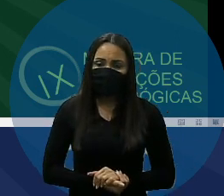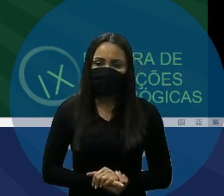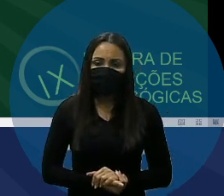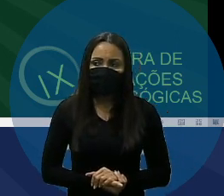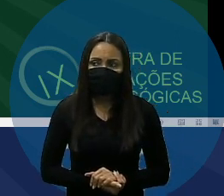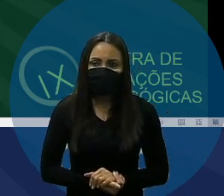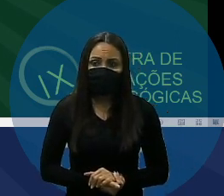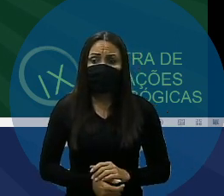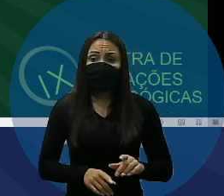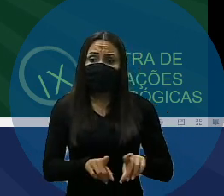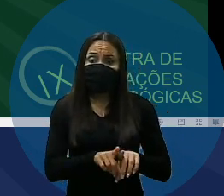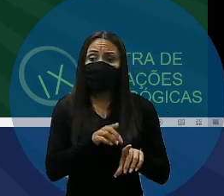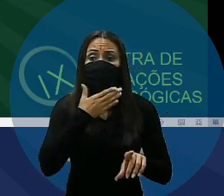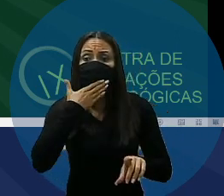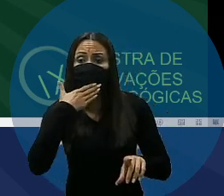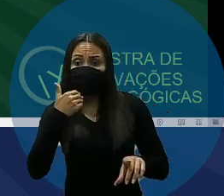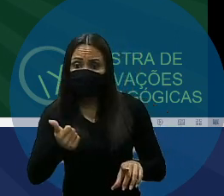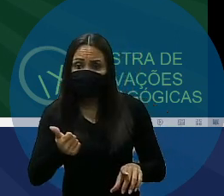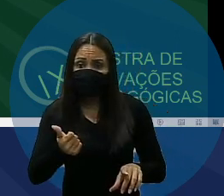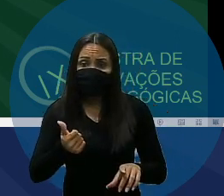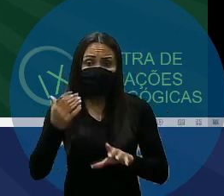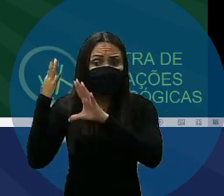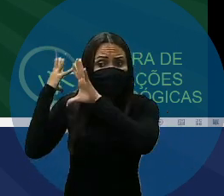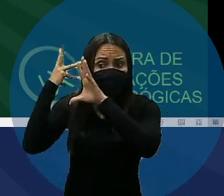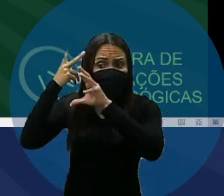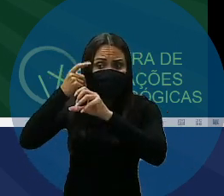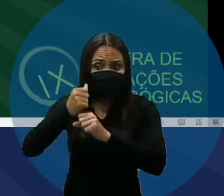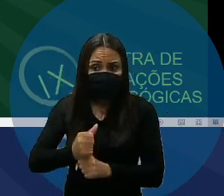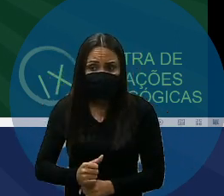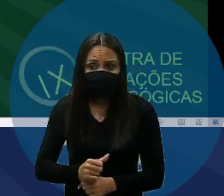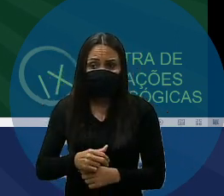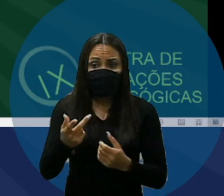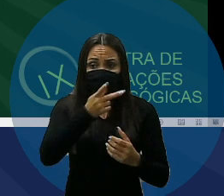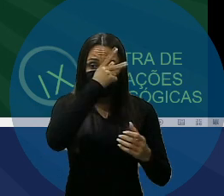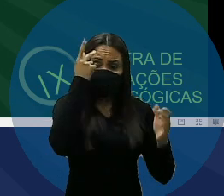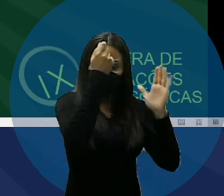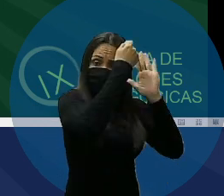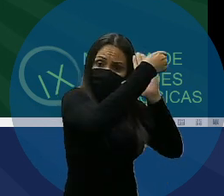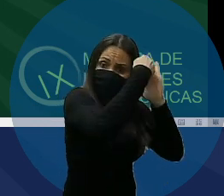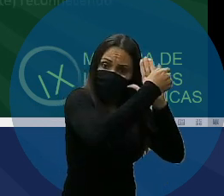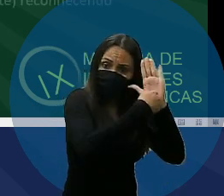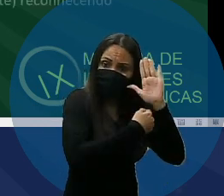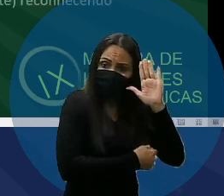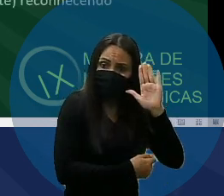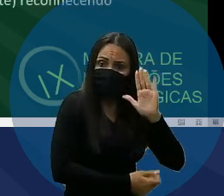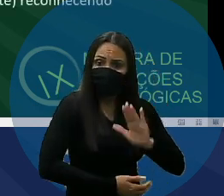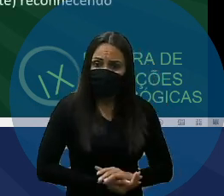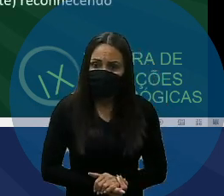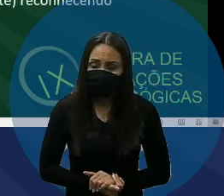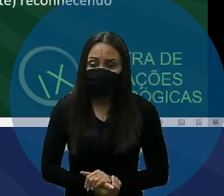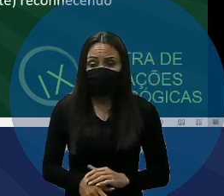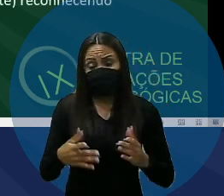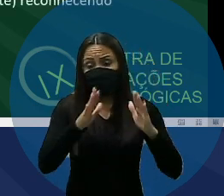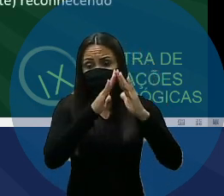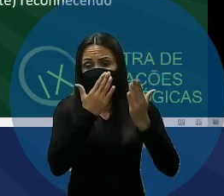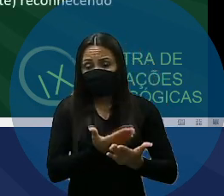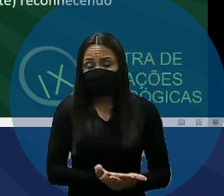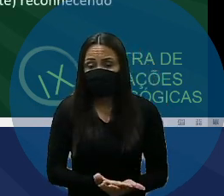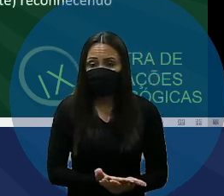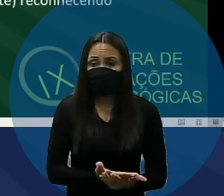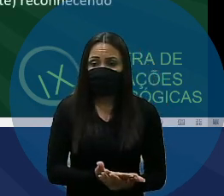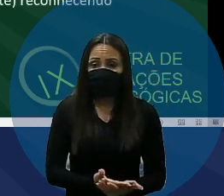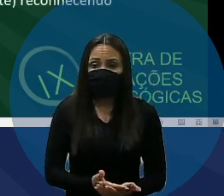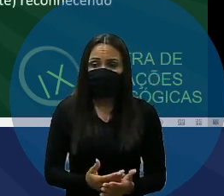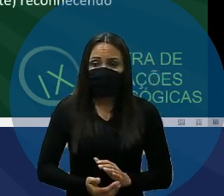de melhorar, né, o resultado nos descritores, que é interesse, né, tanto para eles quanto para a escola, que é importante a